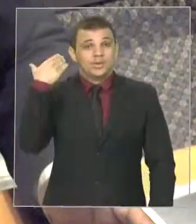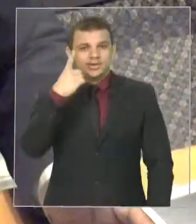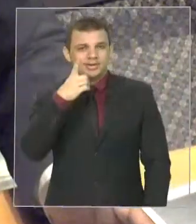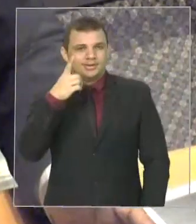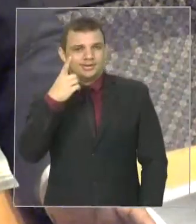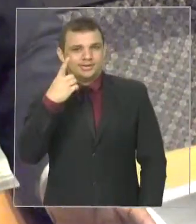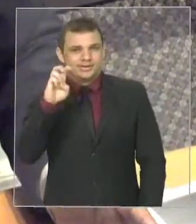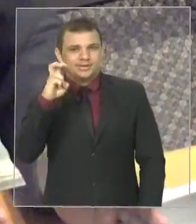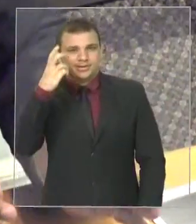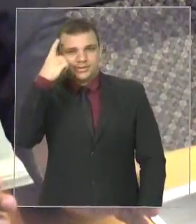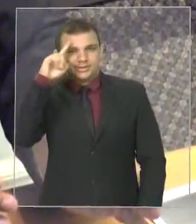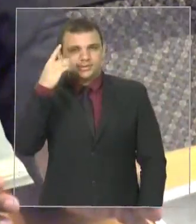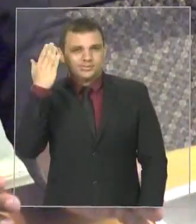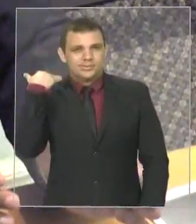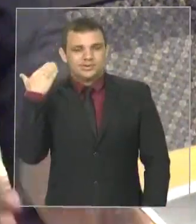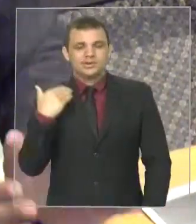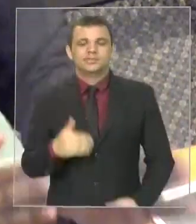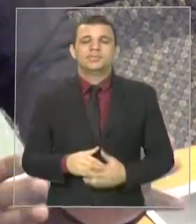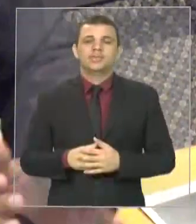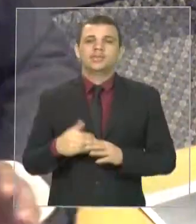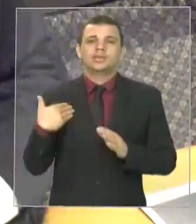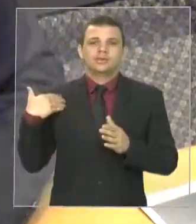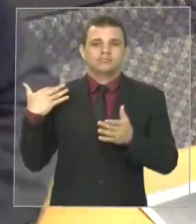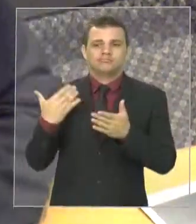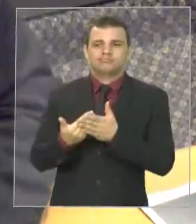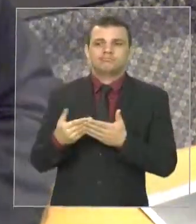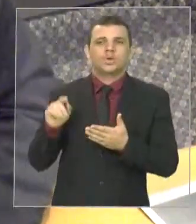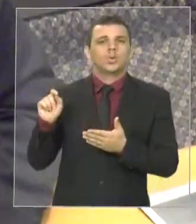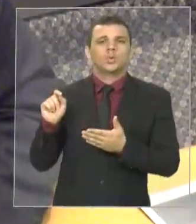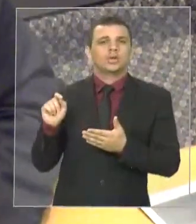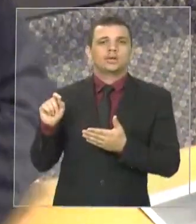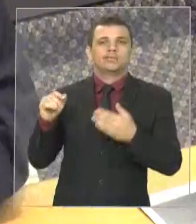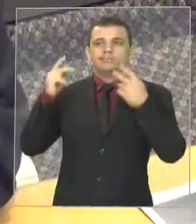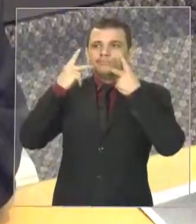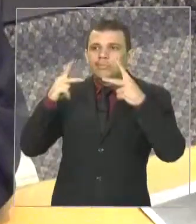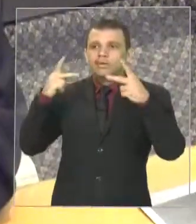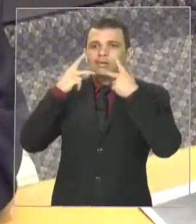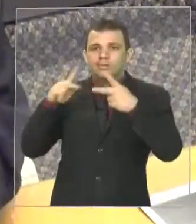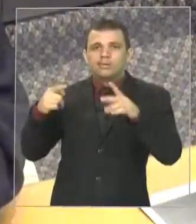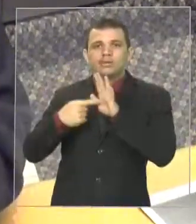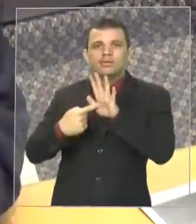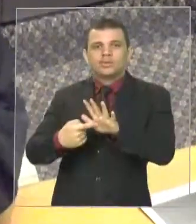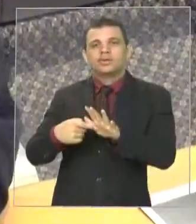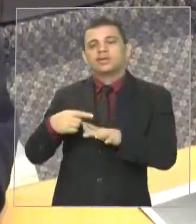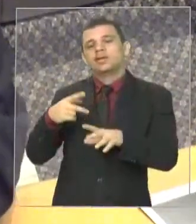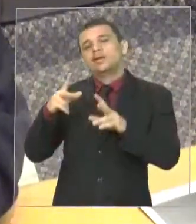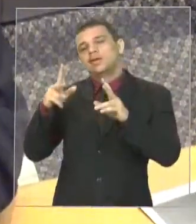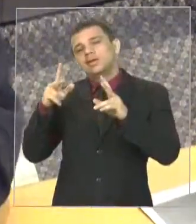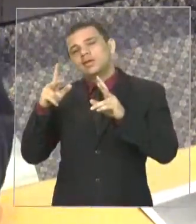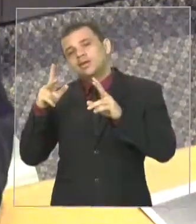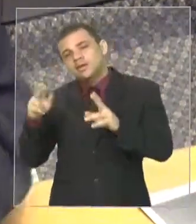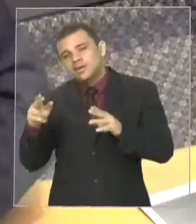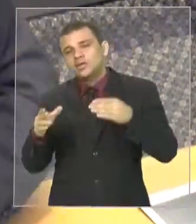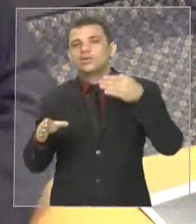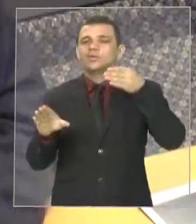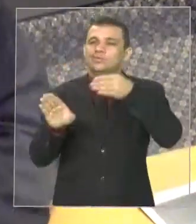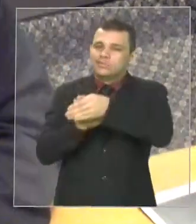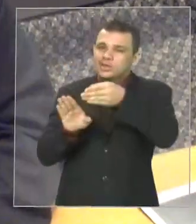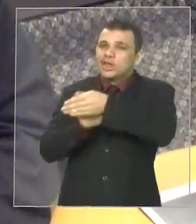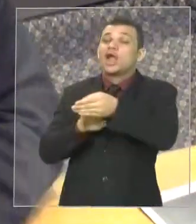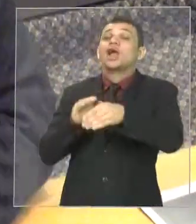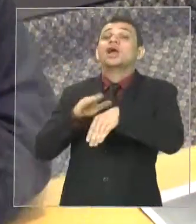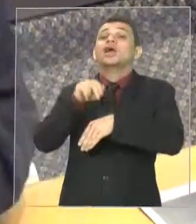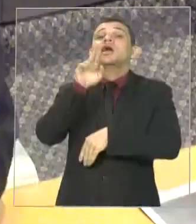propaganda enganosa igual ao seu mentor. Quem é o seu mentor? O governo do Estado do Maranhão, o governador Flávio